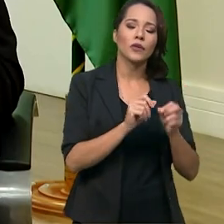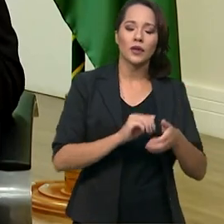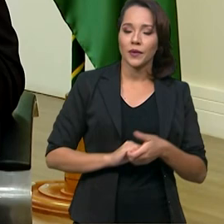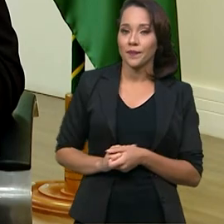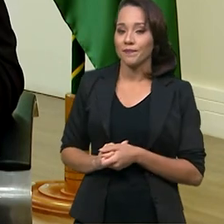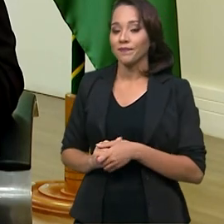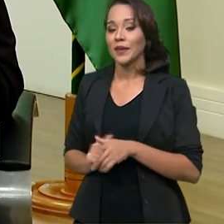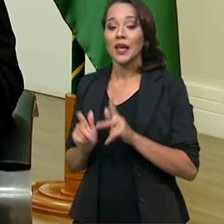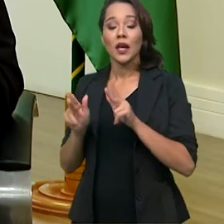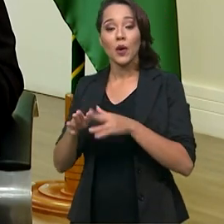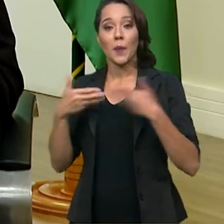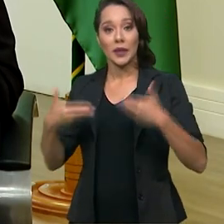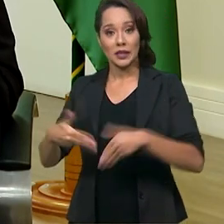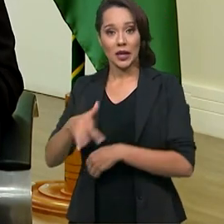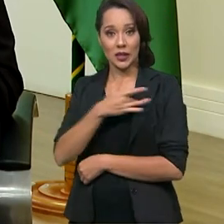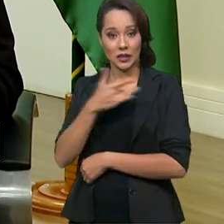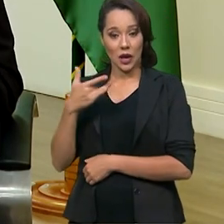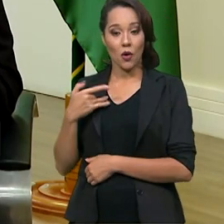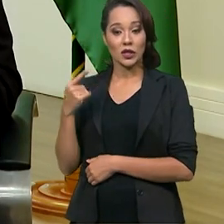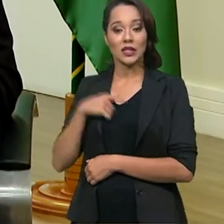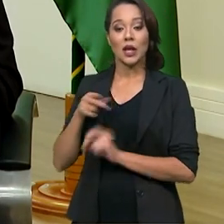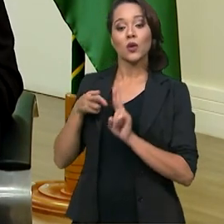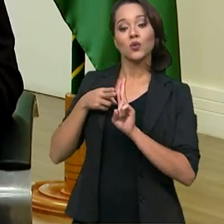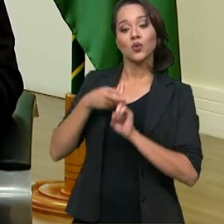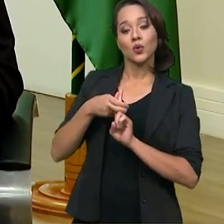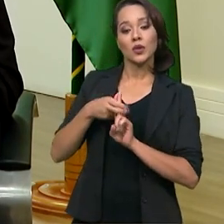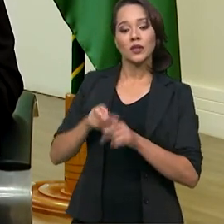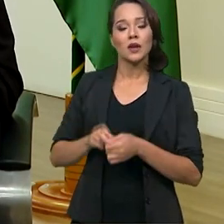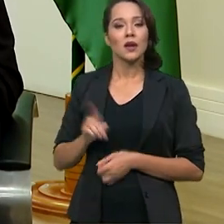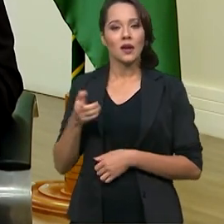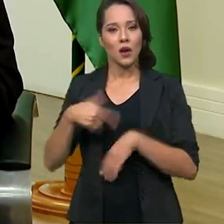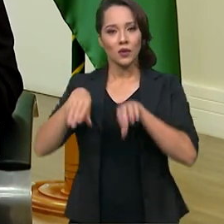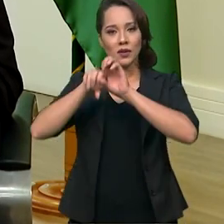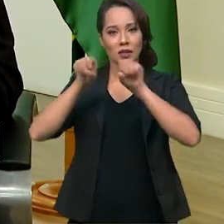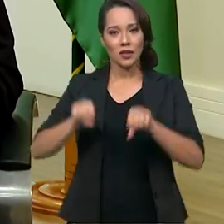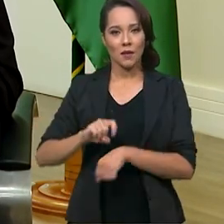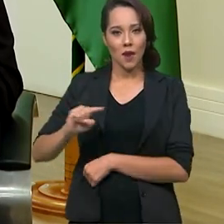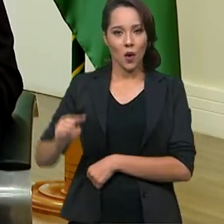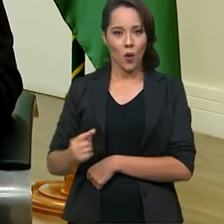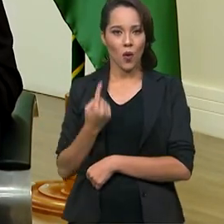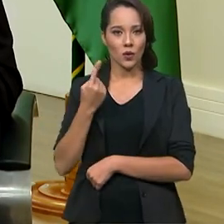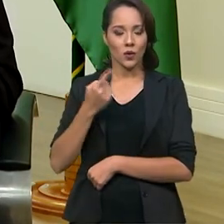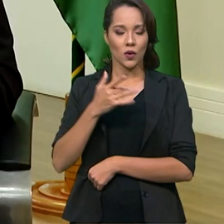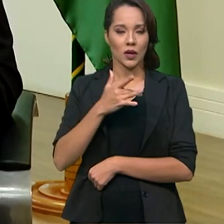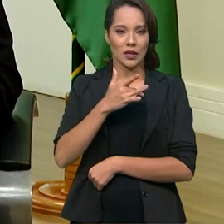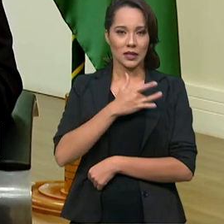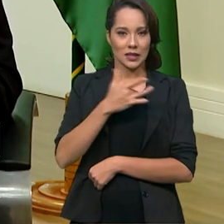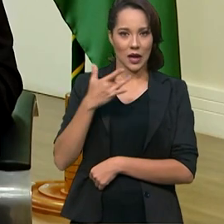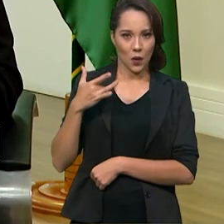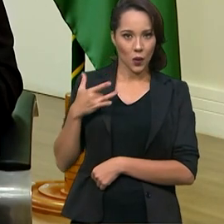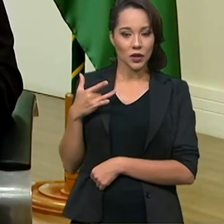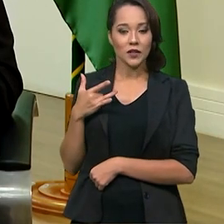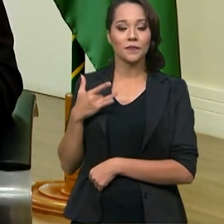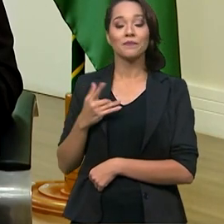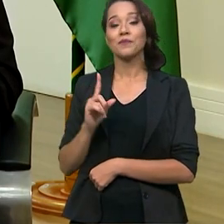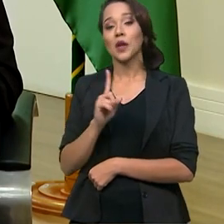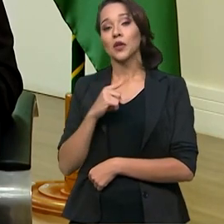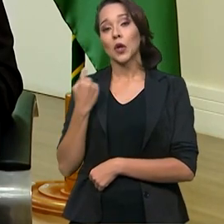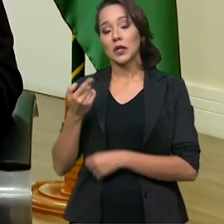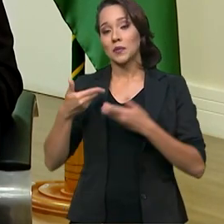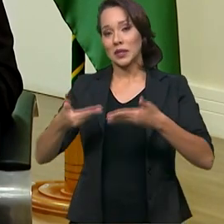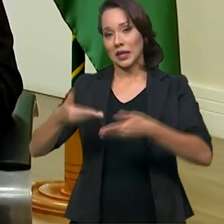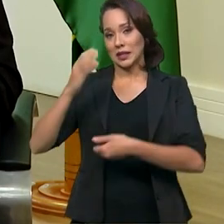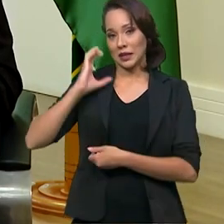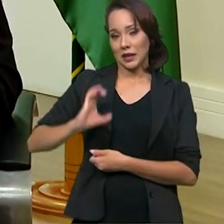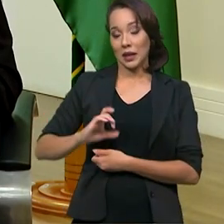Assim como o Ministério da Saúde tem o SUS, que é o Sistema Único de saúde, nós temos aqui no